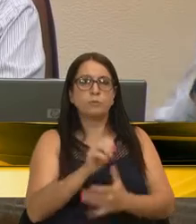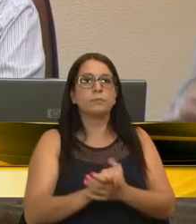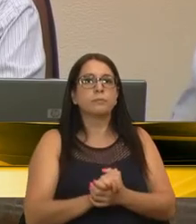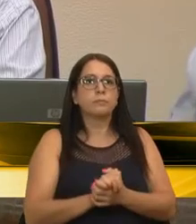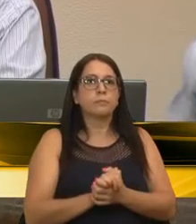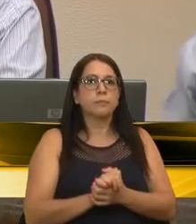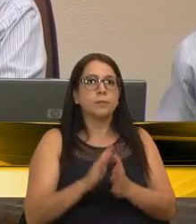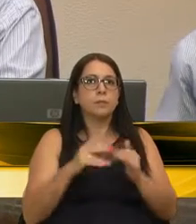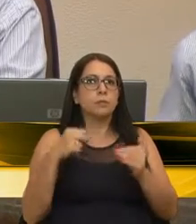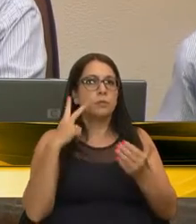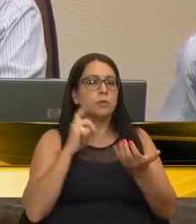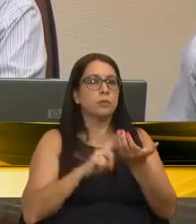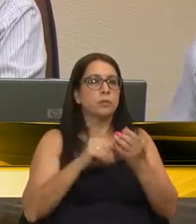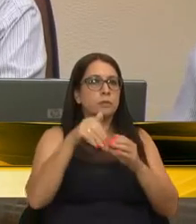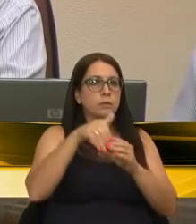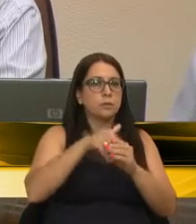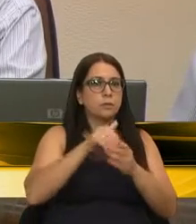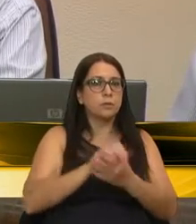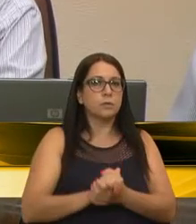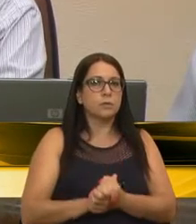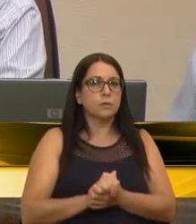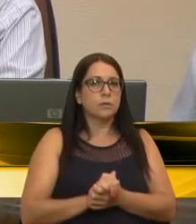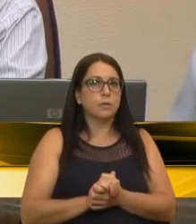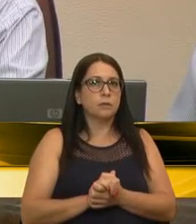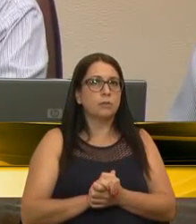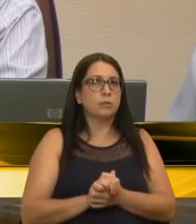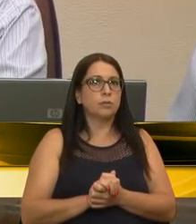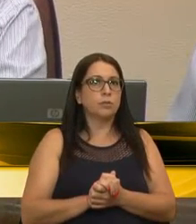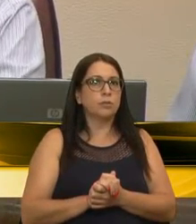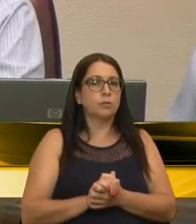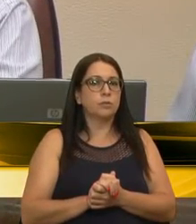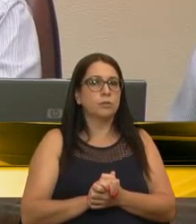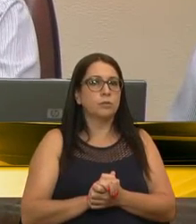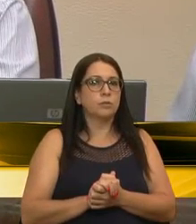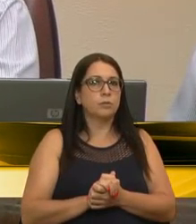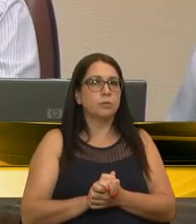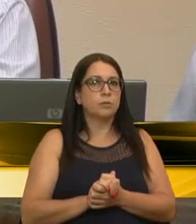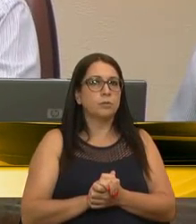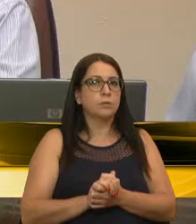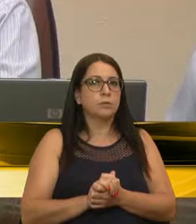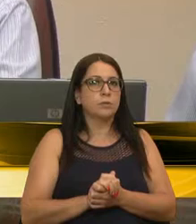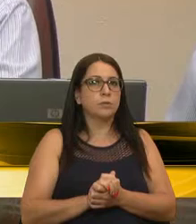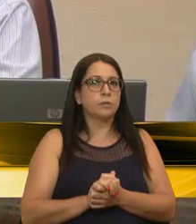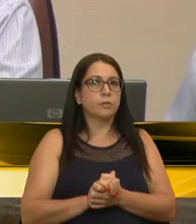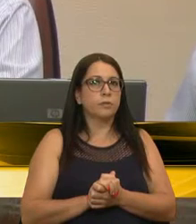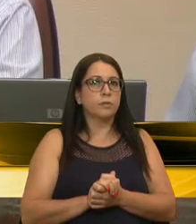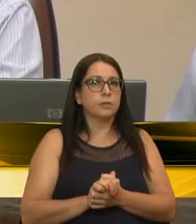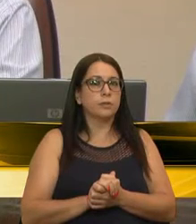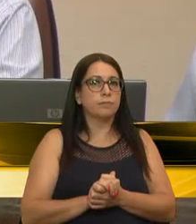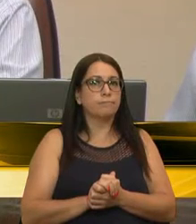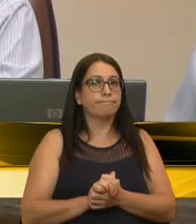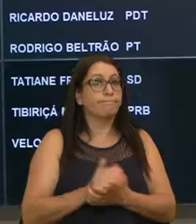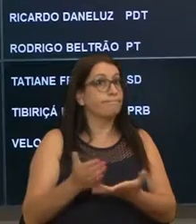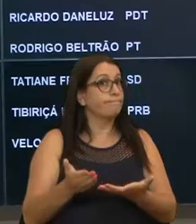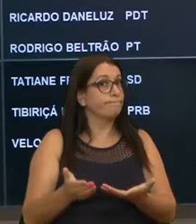1/2018. Solicito aos vereadores que registrem seus votos. Peço a palavra, declarar o voto.